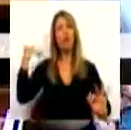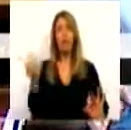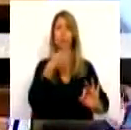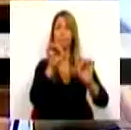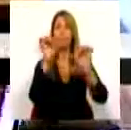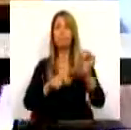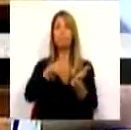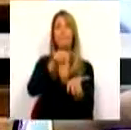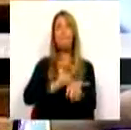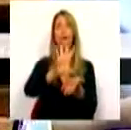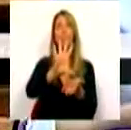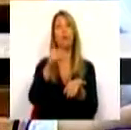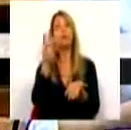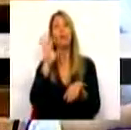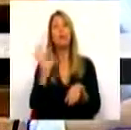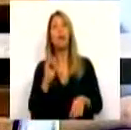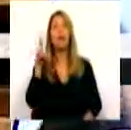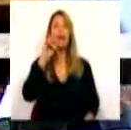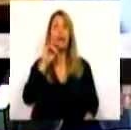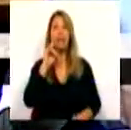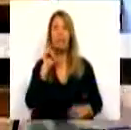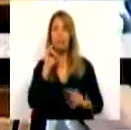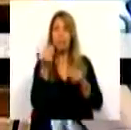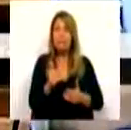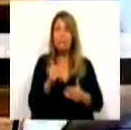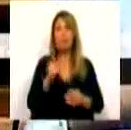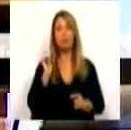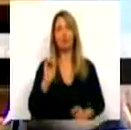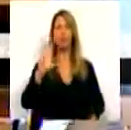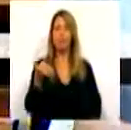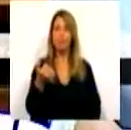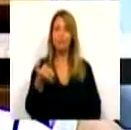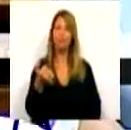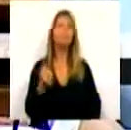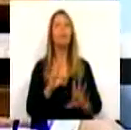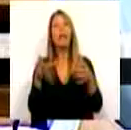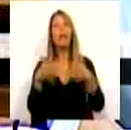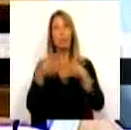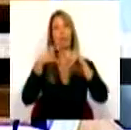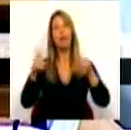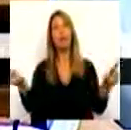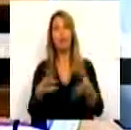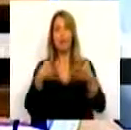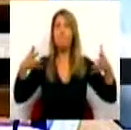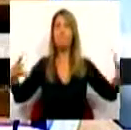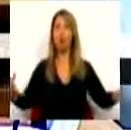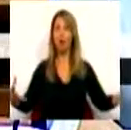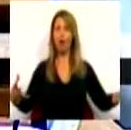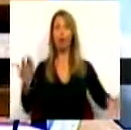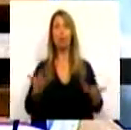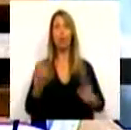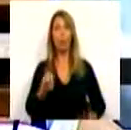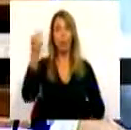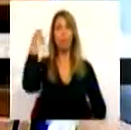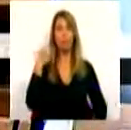apresentação em PowerPoint, tentando garantir que fiquemos dentro dos 15 minutos, numa equipa diferente e maior do que aquela que foi o ano passado e